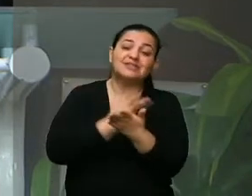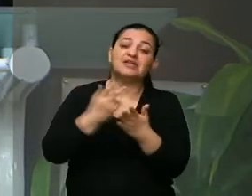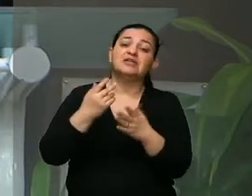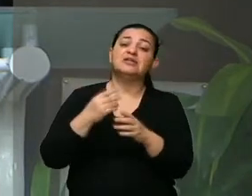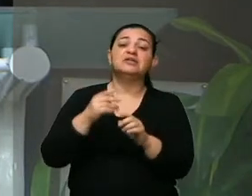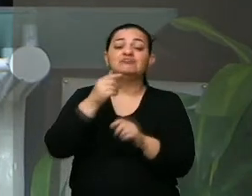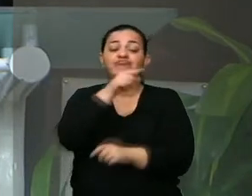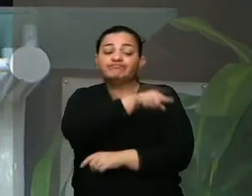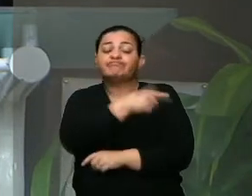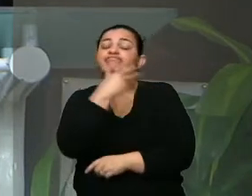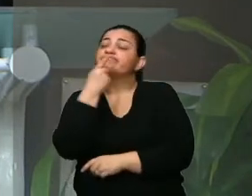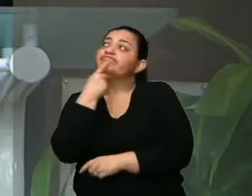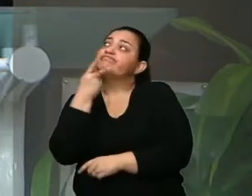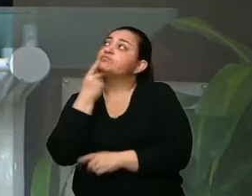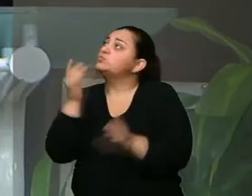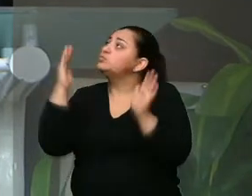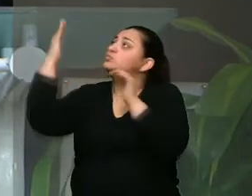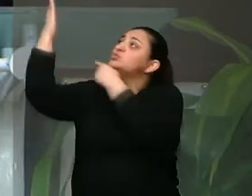ajude